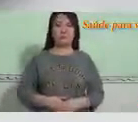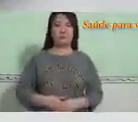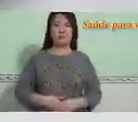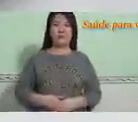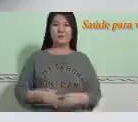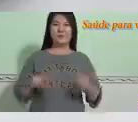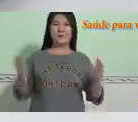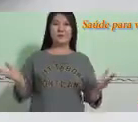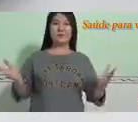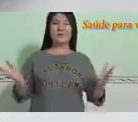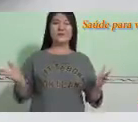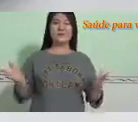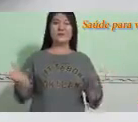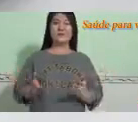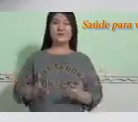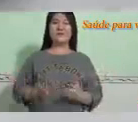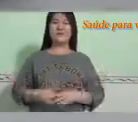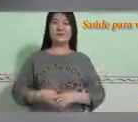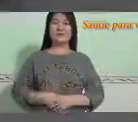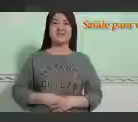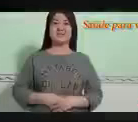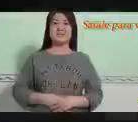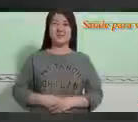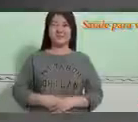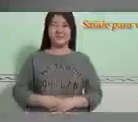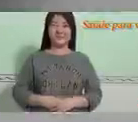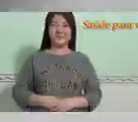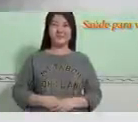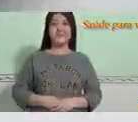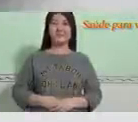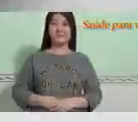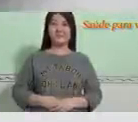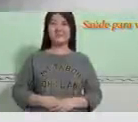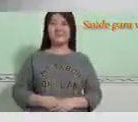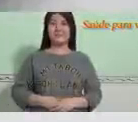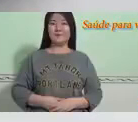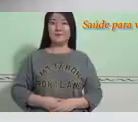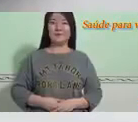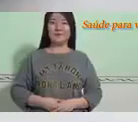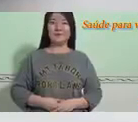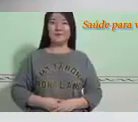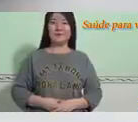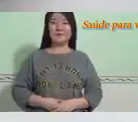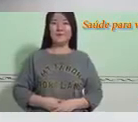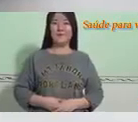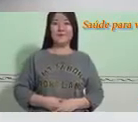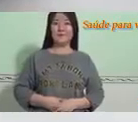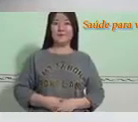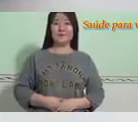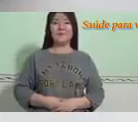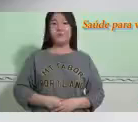MCASODELERGIAASTEMEDICAMNTO podem ser usados outros antibióticos como tetraciclina, eritromicina ou ceftriaxona,